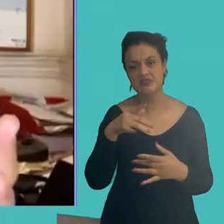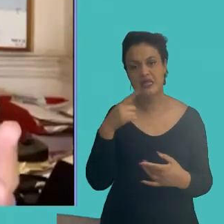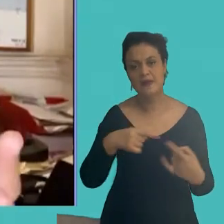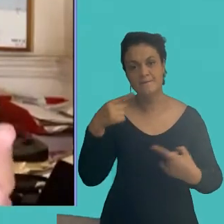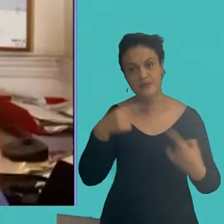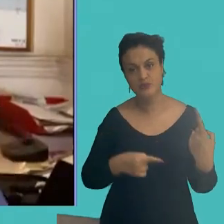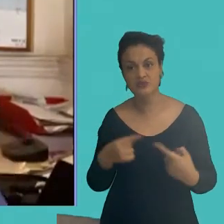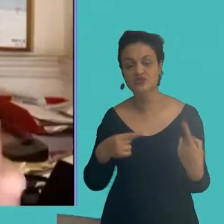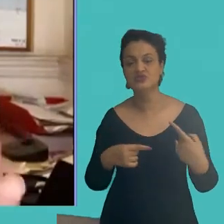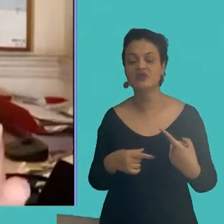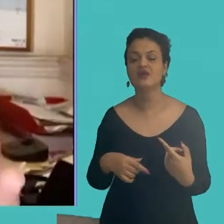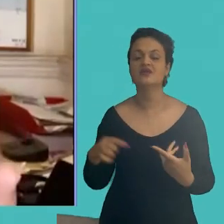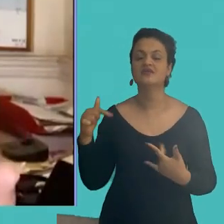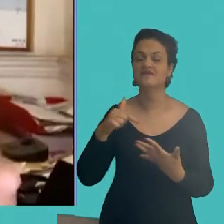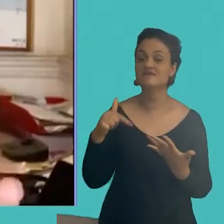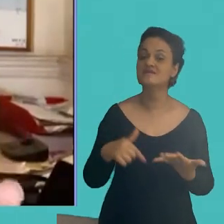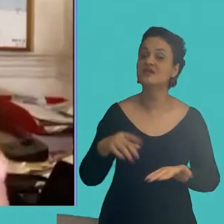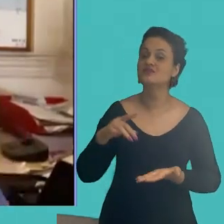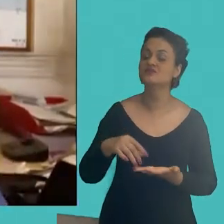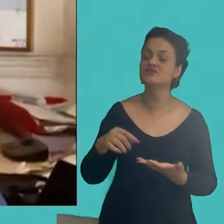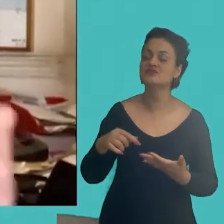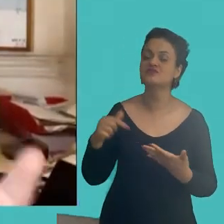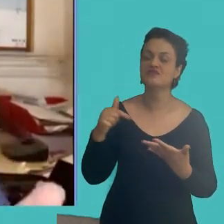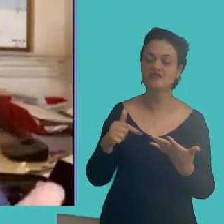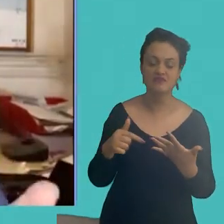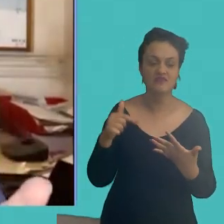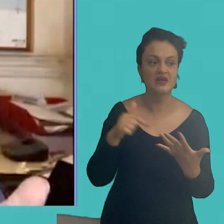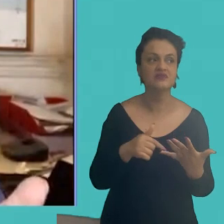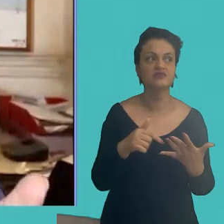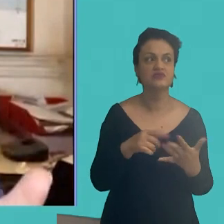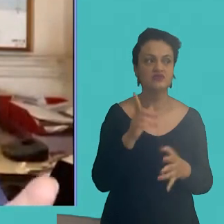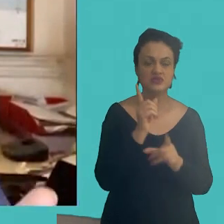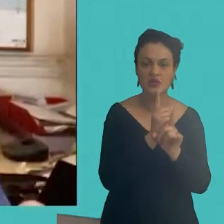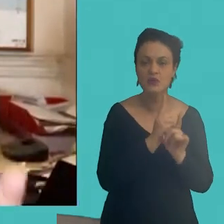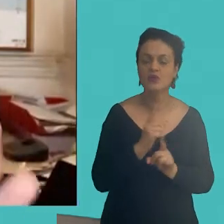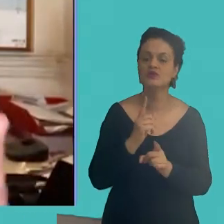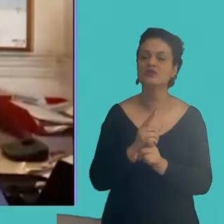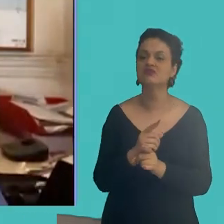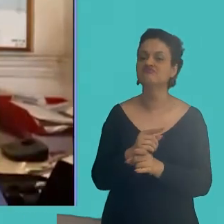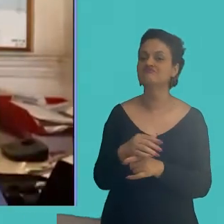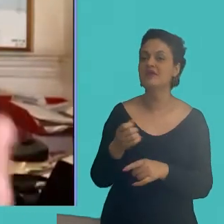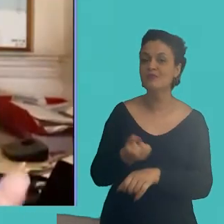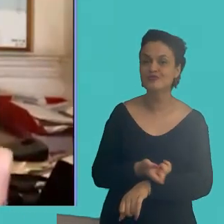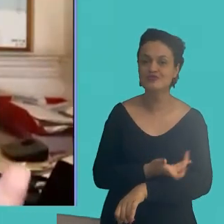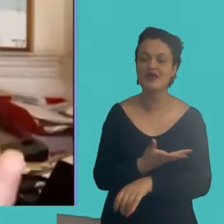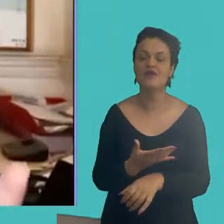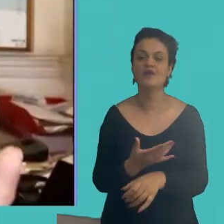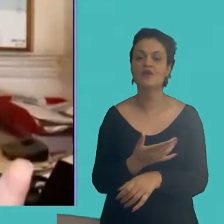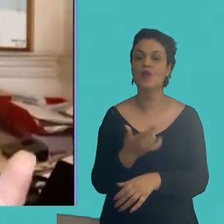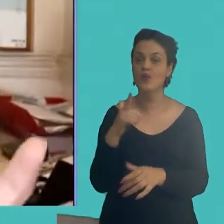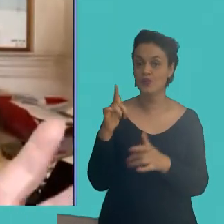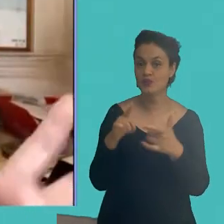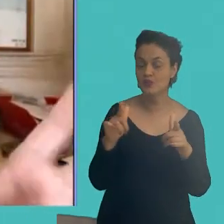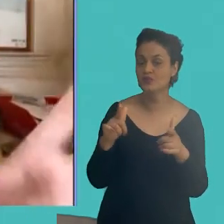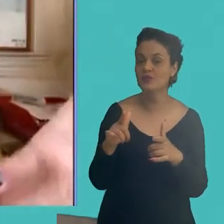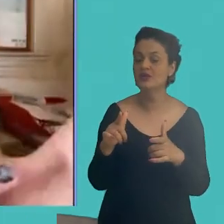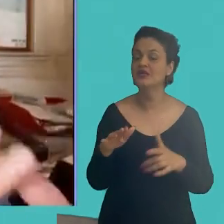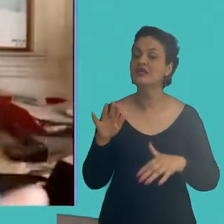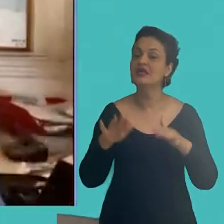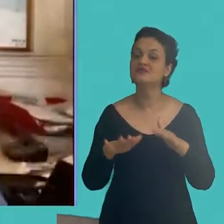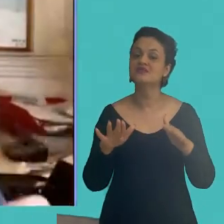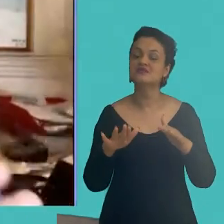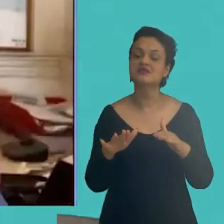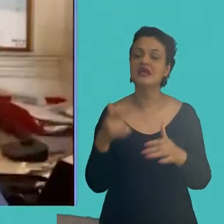de fatores subjetivos, emocionais, nos quais, às vezes, aquilo que nos